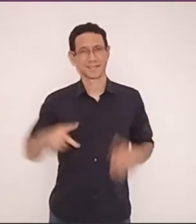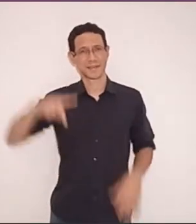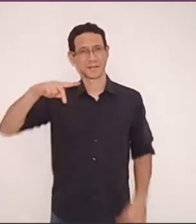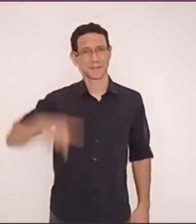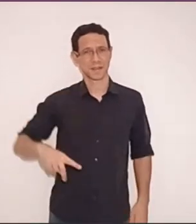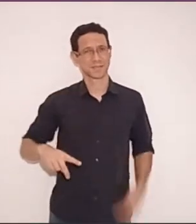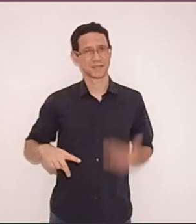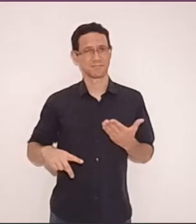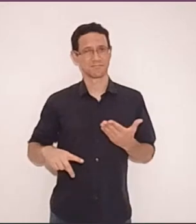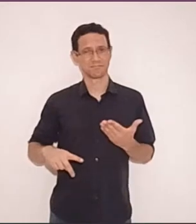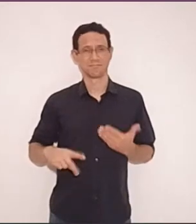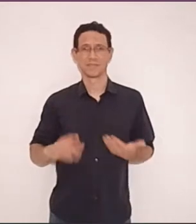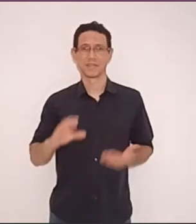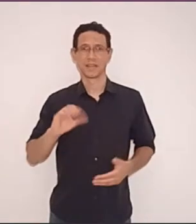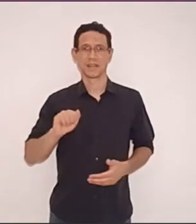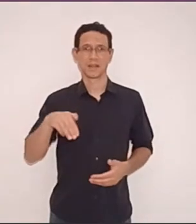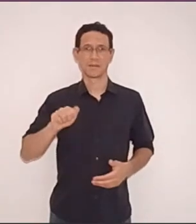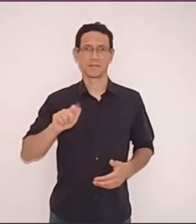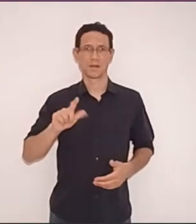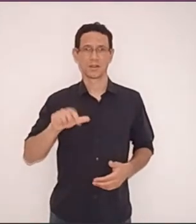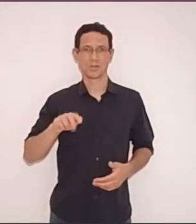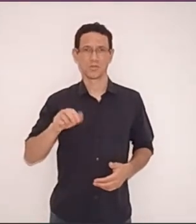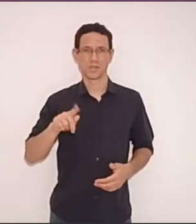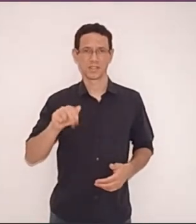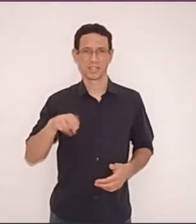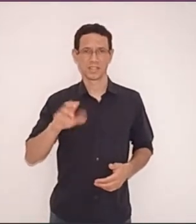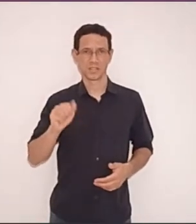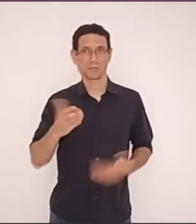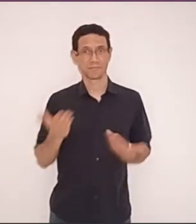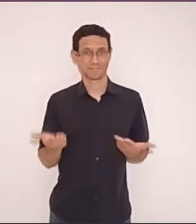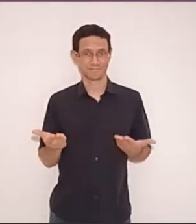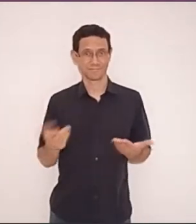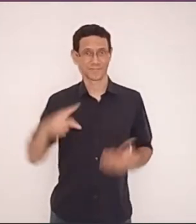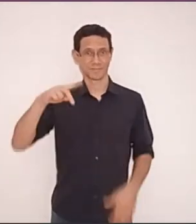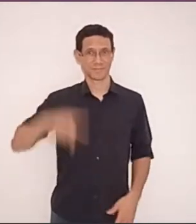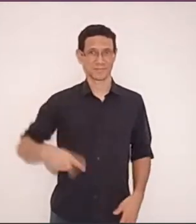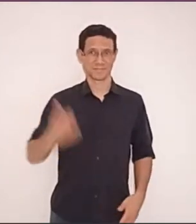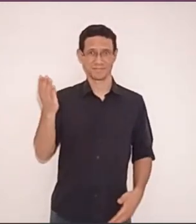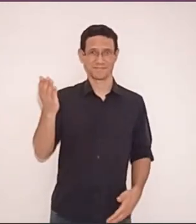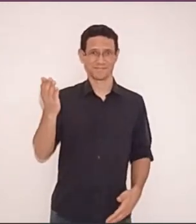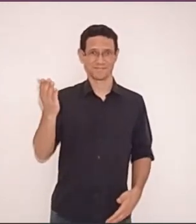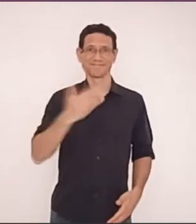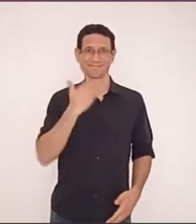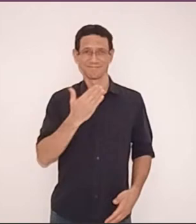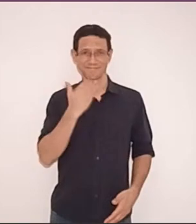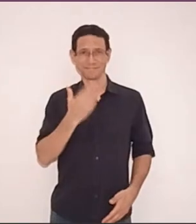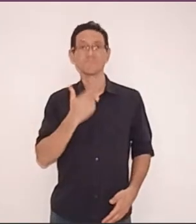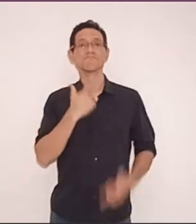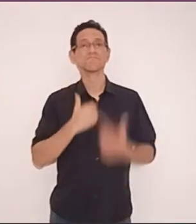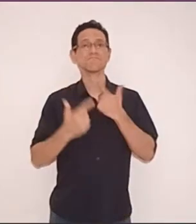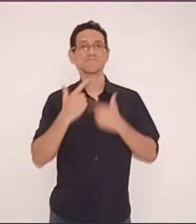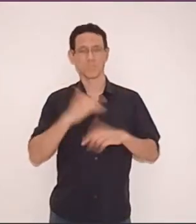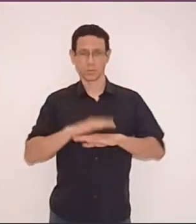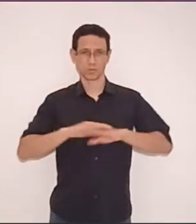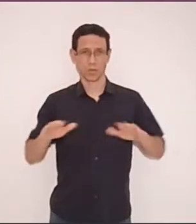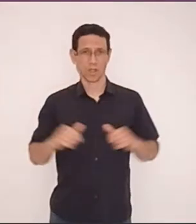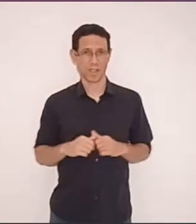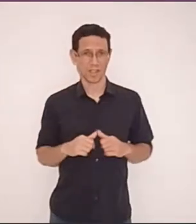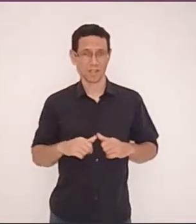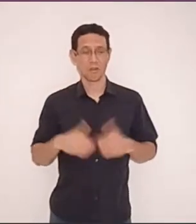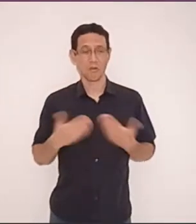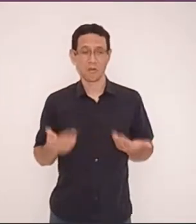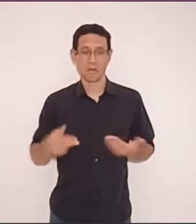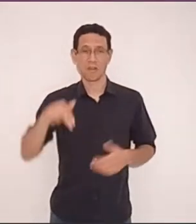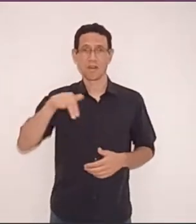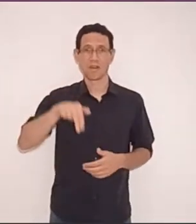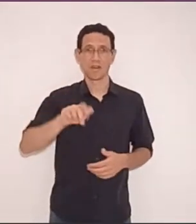presidenta seria Érica malunguinho uma mulher preta TRANS e não esse Deus Presidente que tá aí se fosse top força de vontade né ou o nego se tu